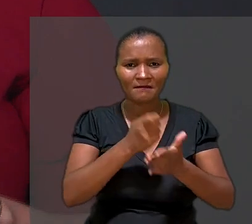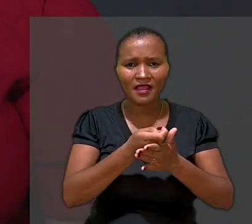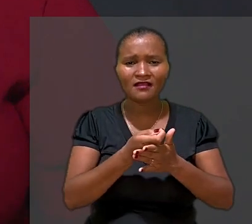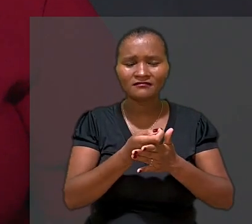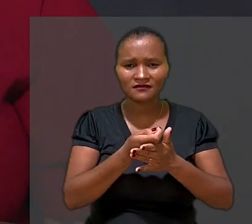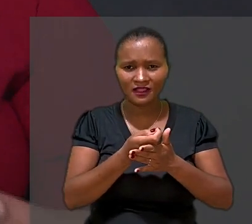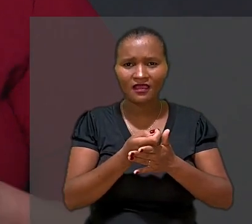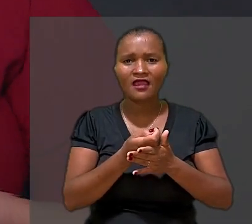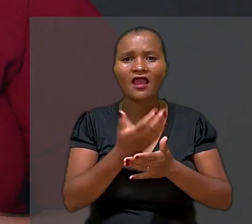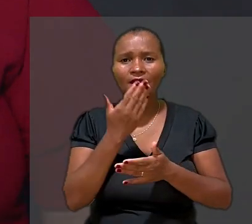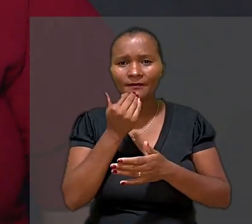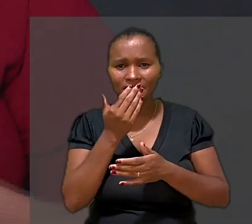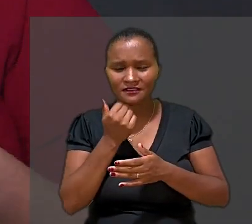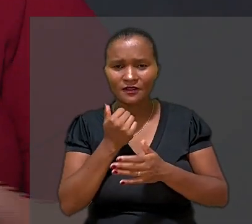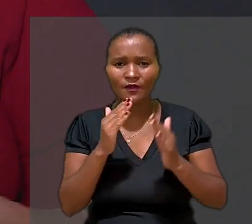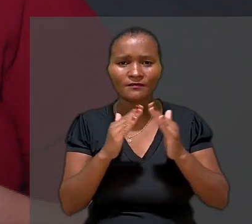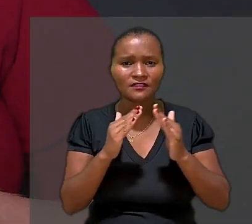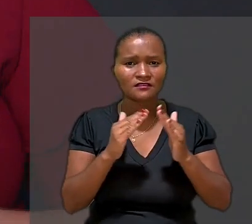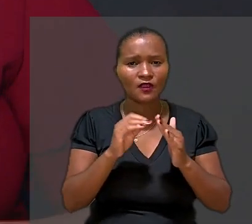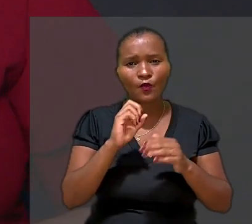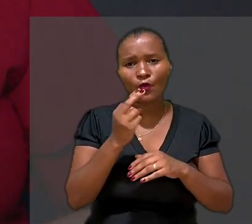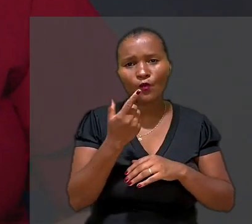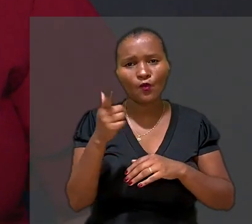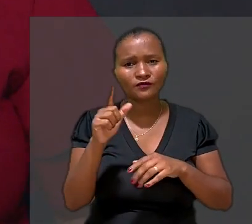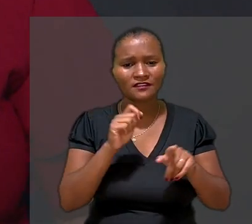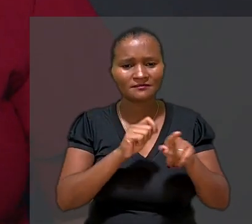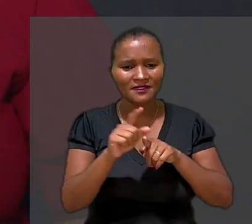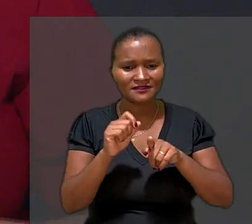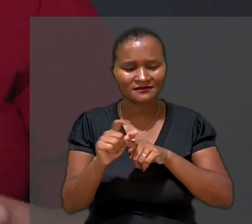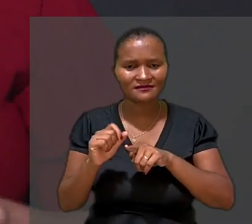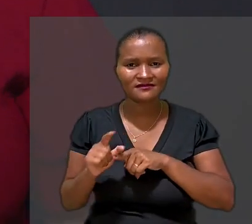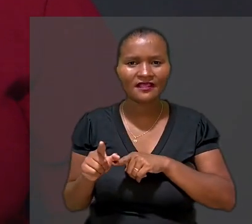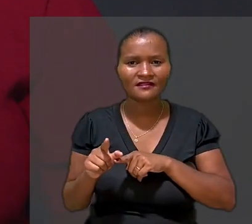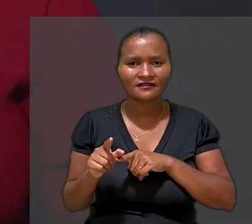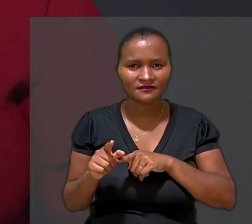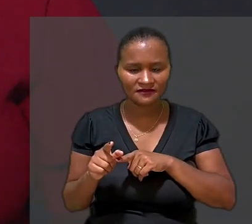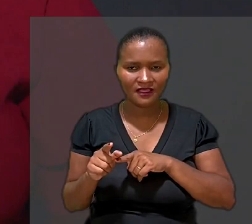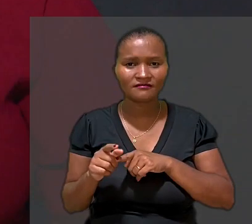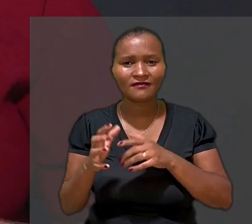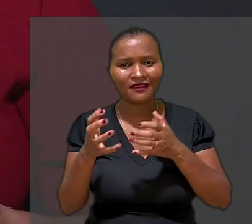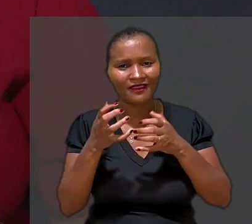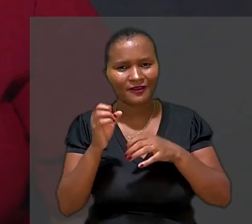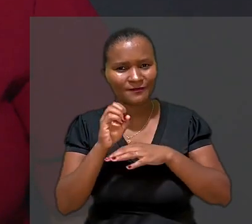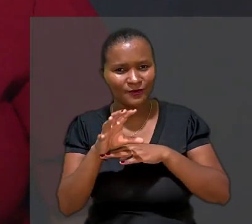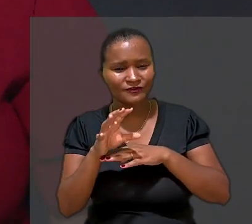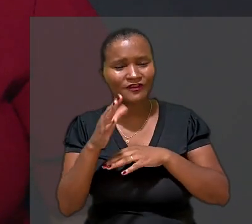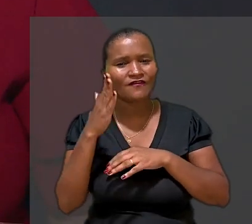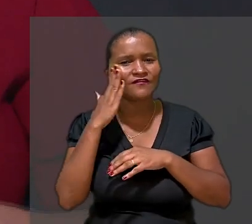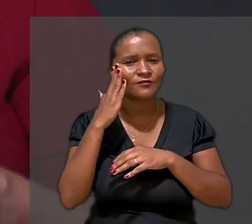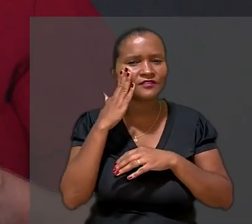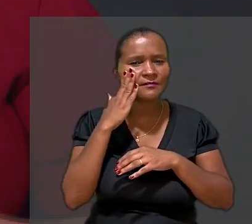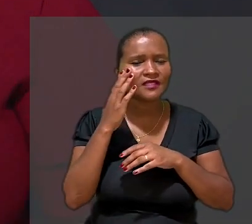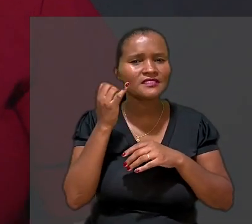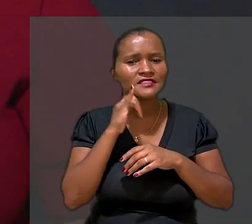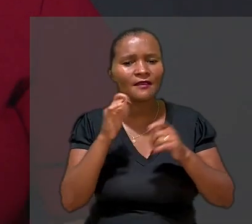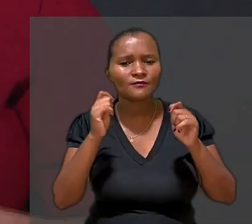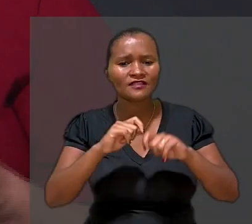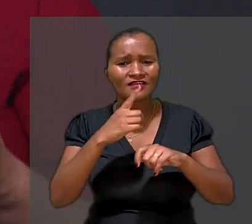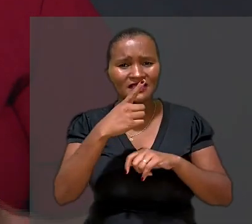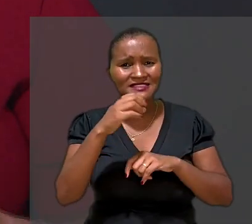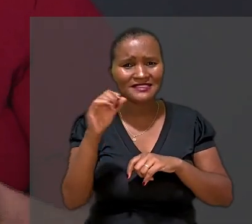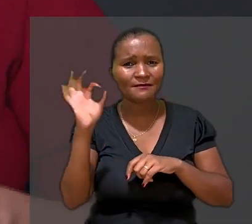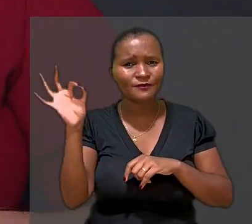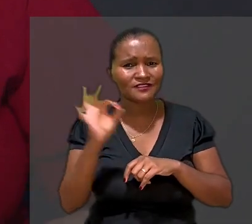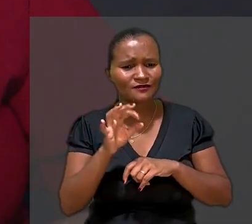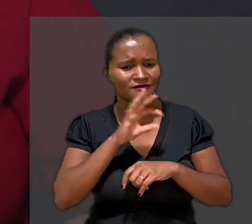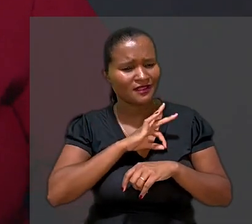forma de alimentação, habitação ou outras parcelas equivalentes. No quadro Quero Post, vamos saber se é possível que 100% do